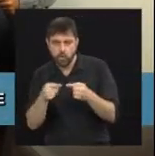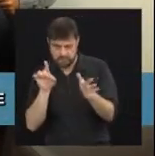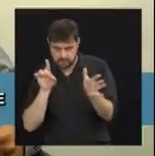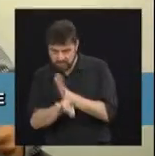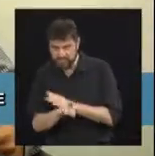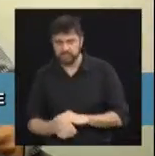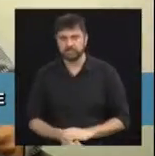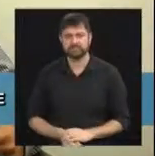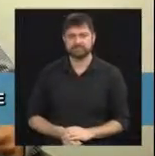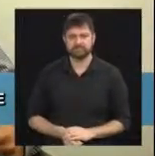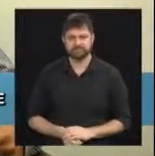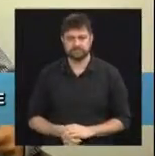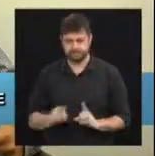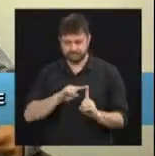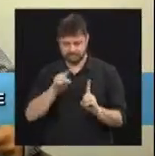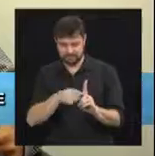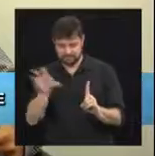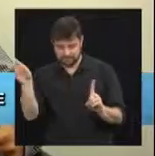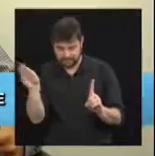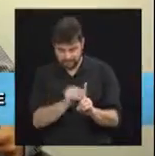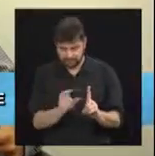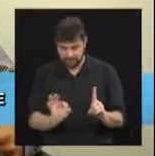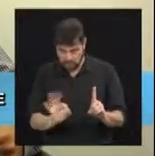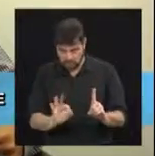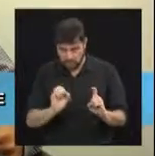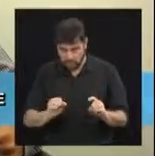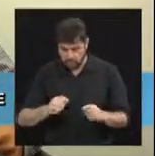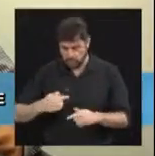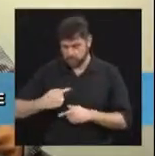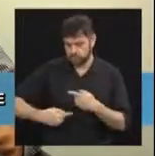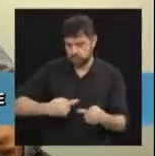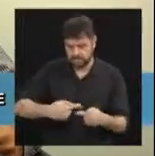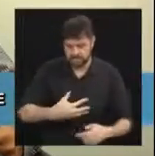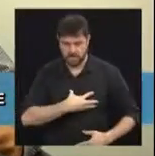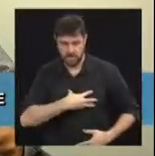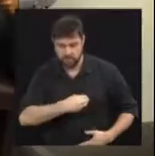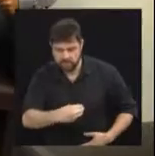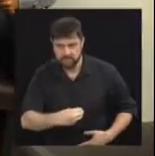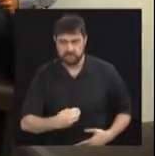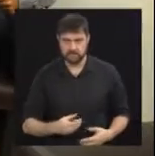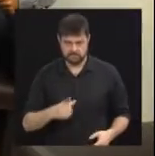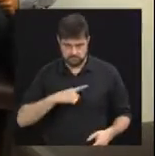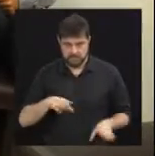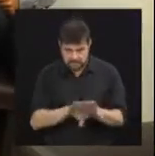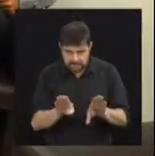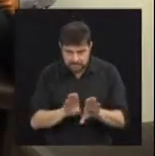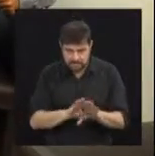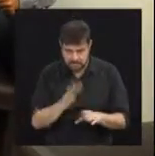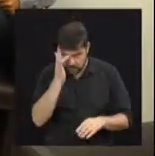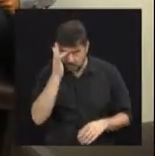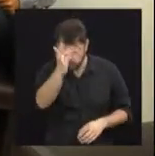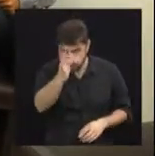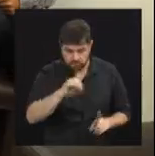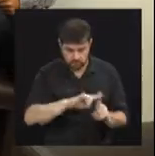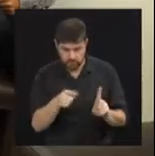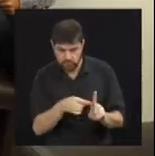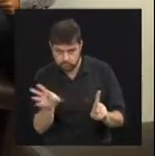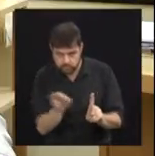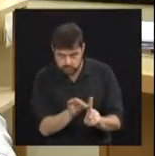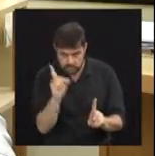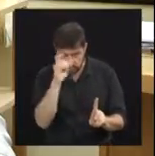o seguinte: a infertilidade ela pode passar para o bebê? A mãe ou o pai pode passar para o bebê? Então, existem situações